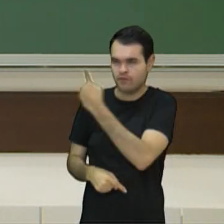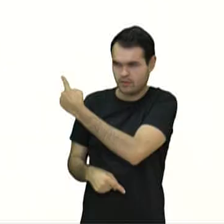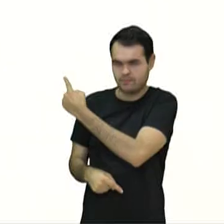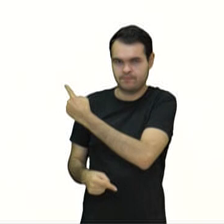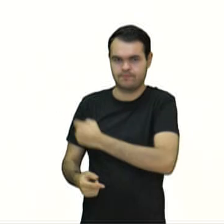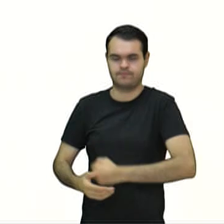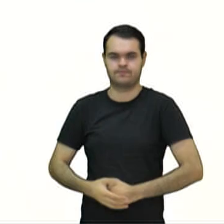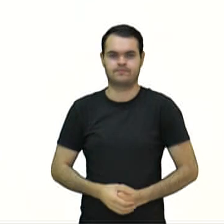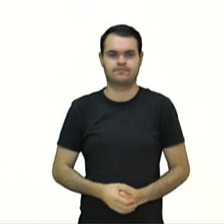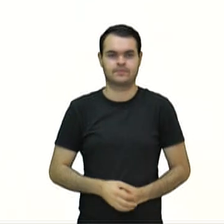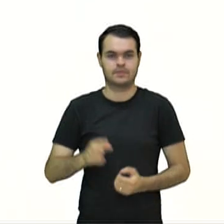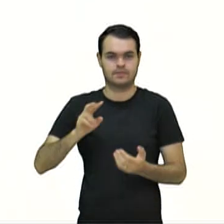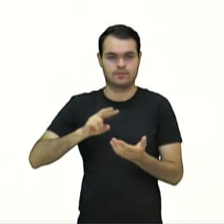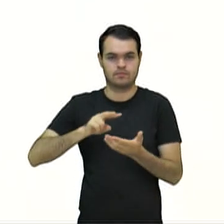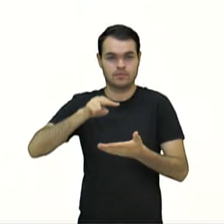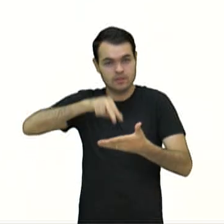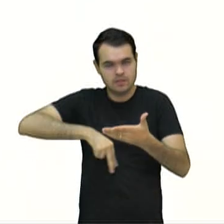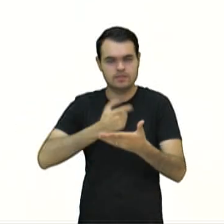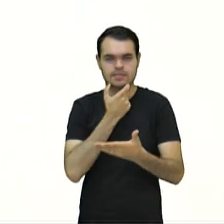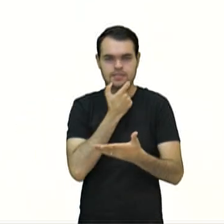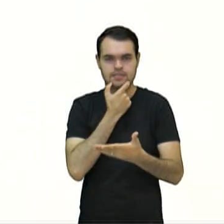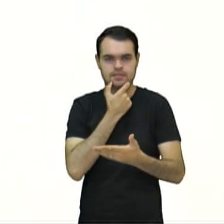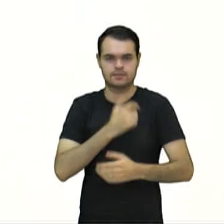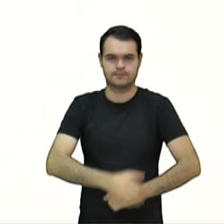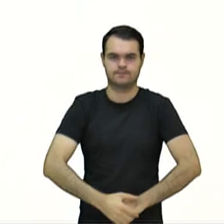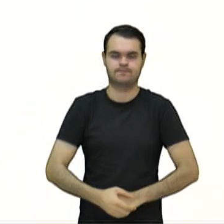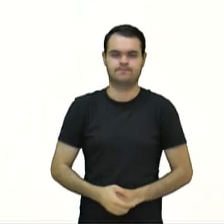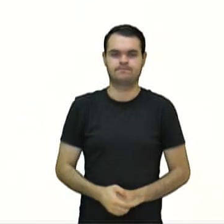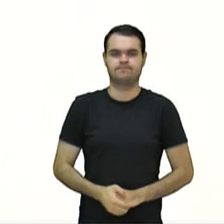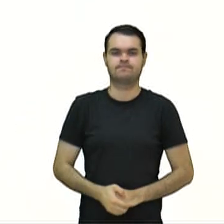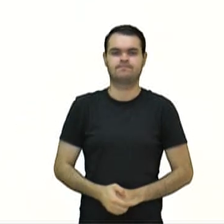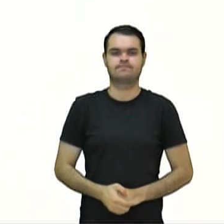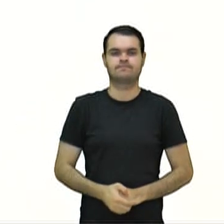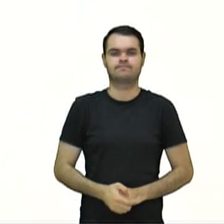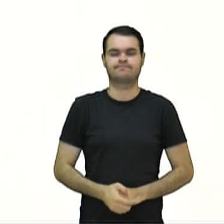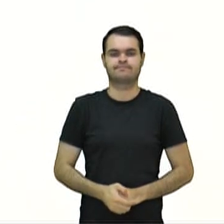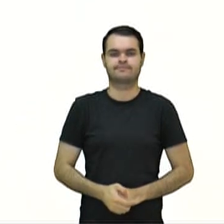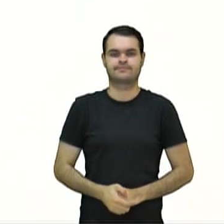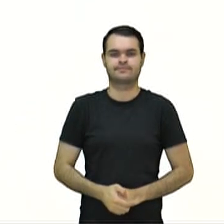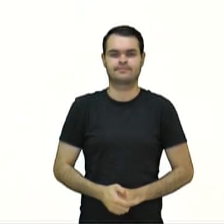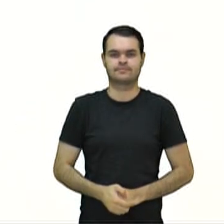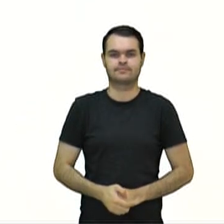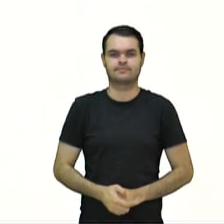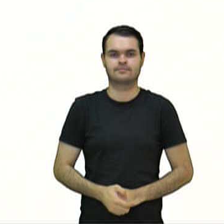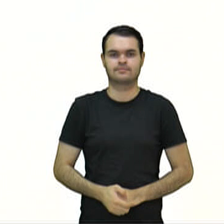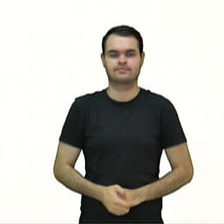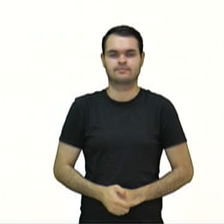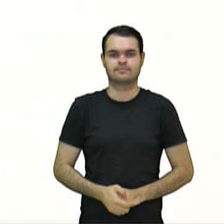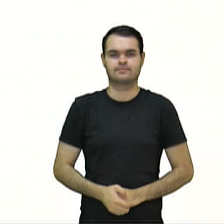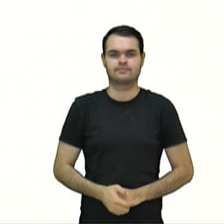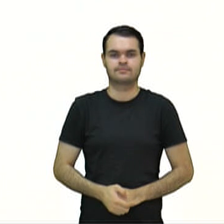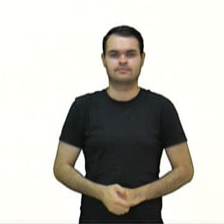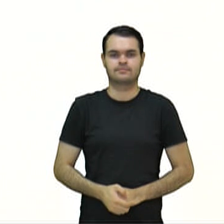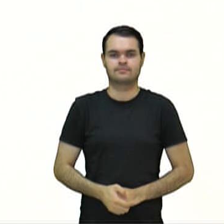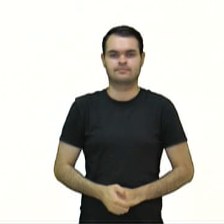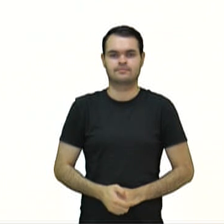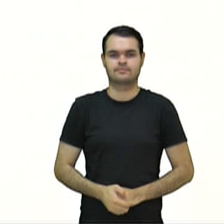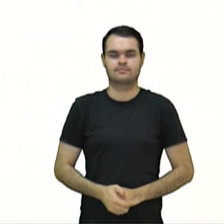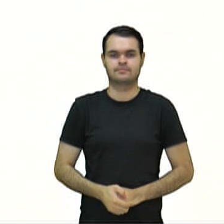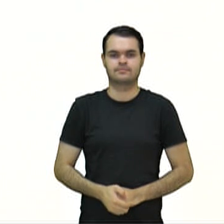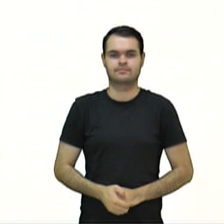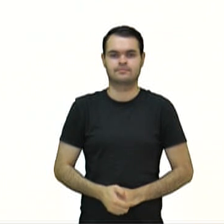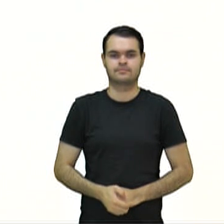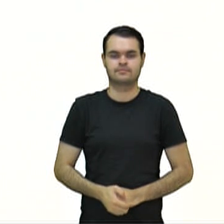bye bye, Miss American Pie, drove my Chevy to the levee, but the levee was dry. And good old boys were drinking whiskey and